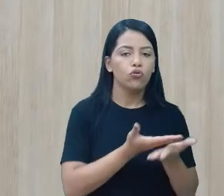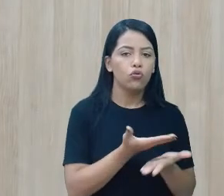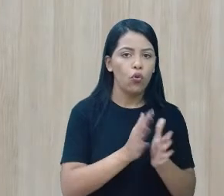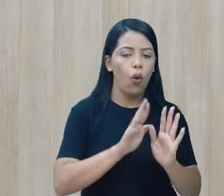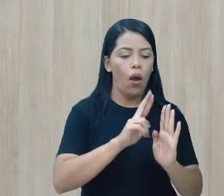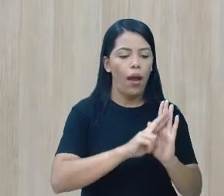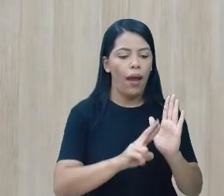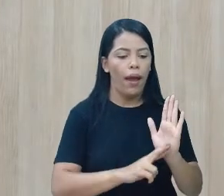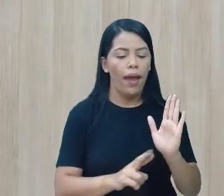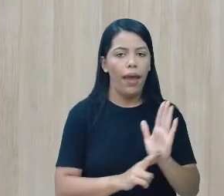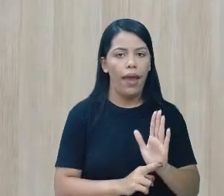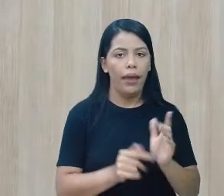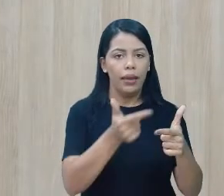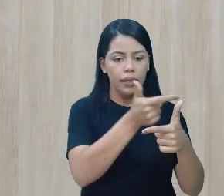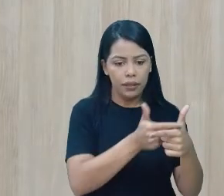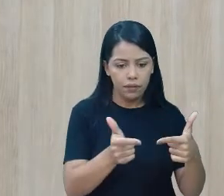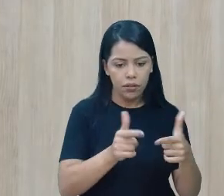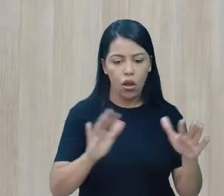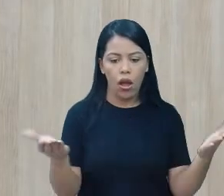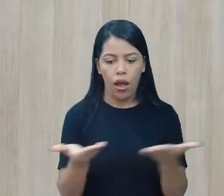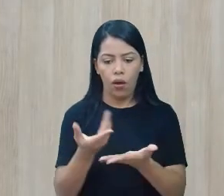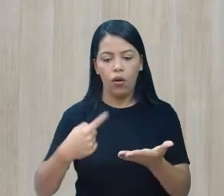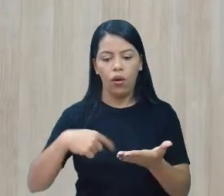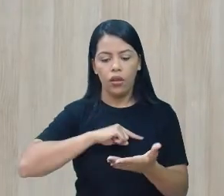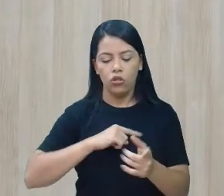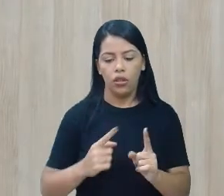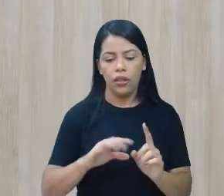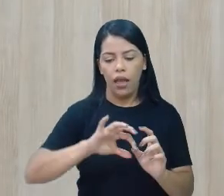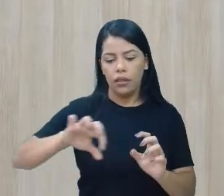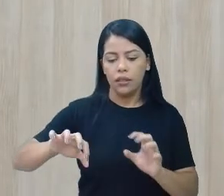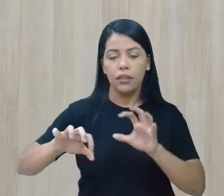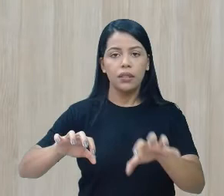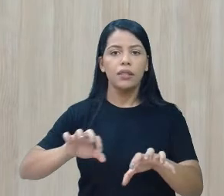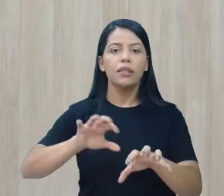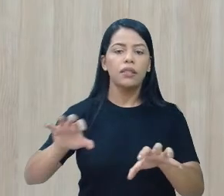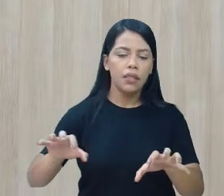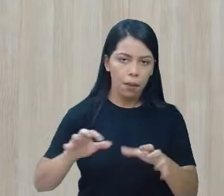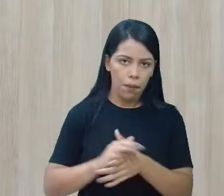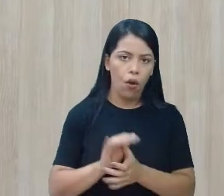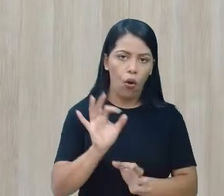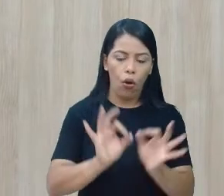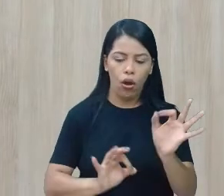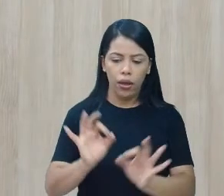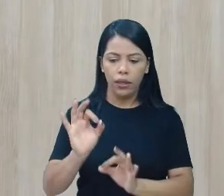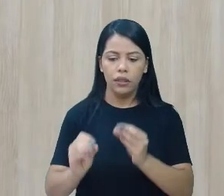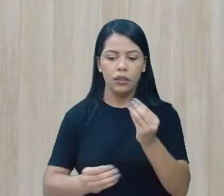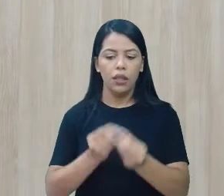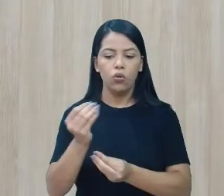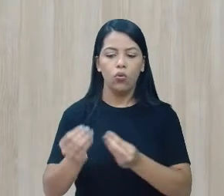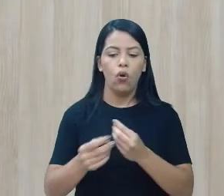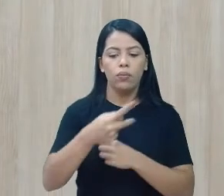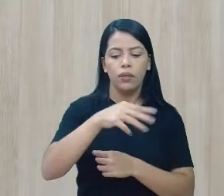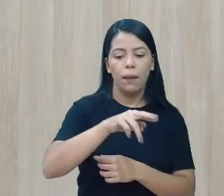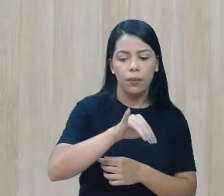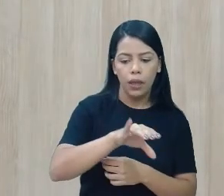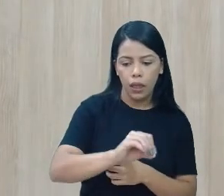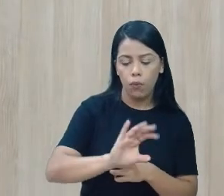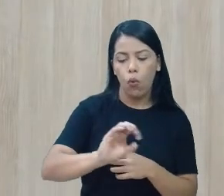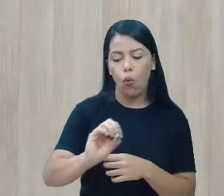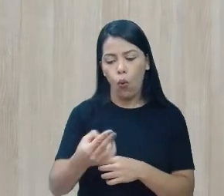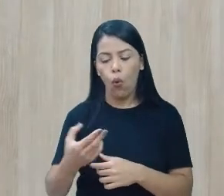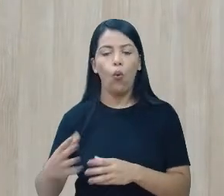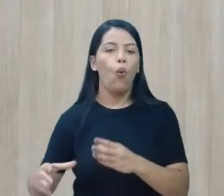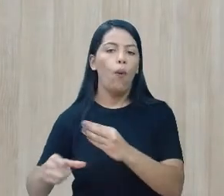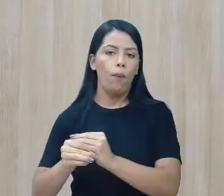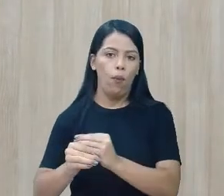divisibilidade. Agora, a gente está classificando os números entre primos e compostos de acordo com essa divisão. E se eu estou fazendo isso, então